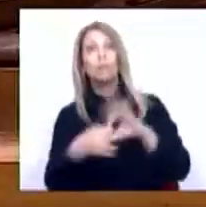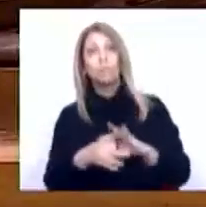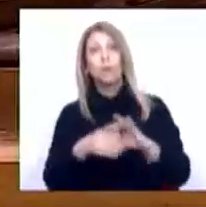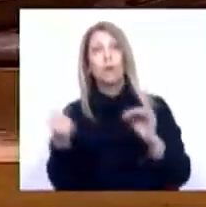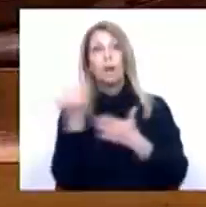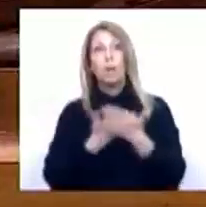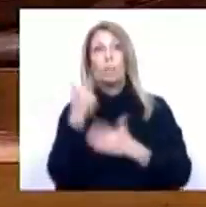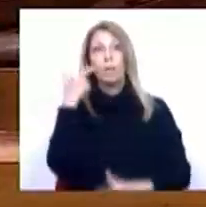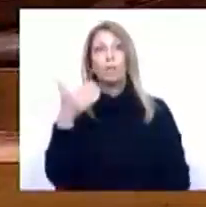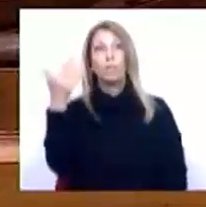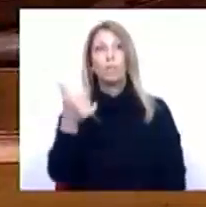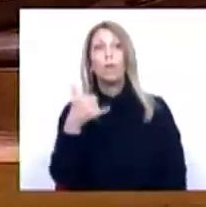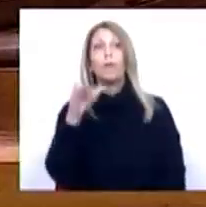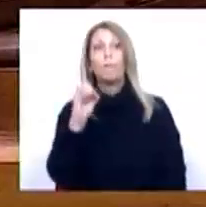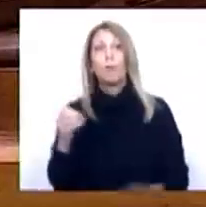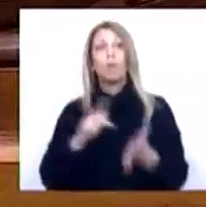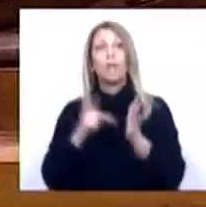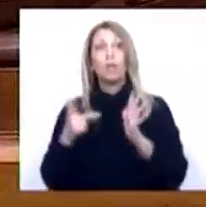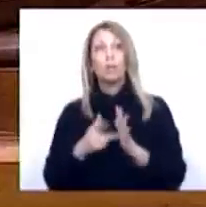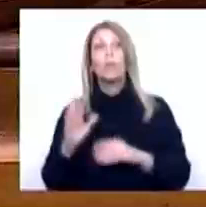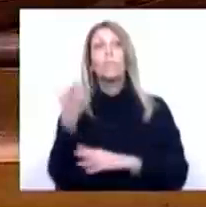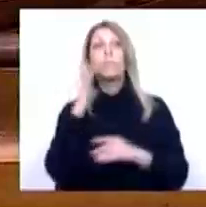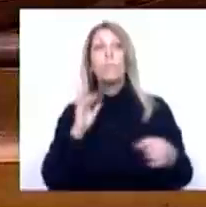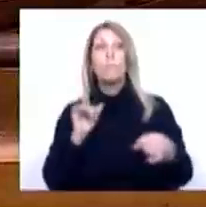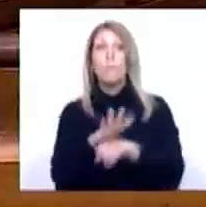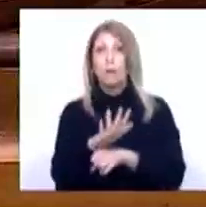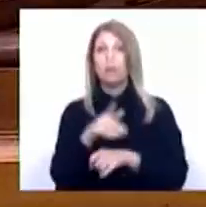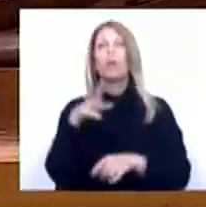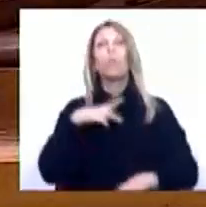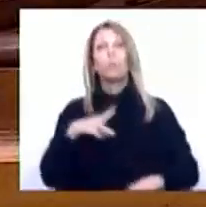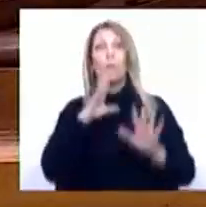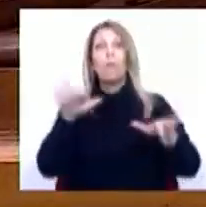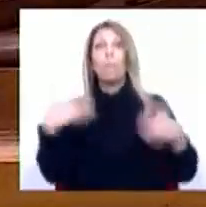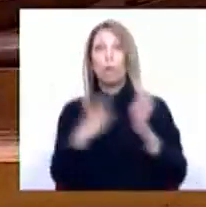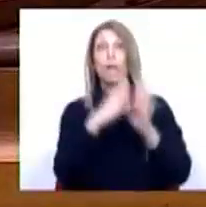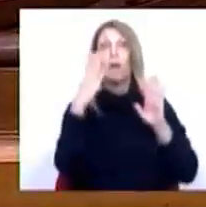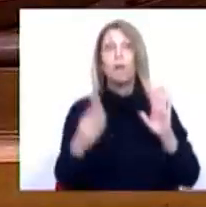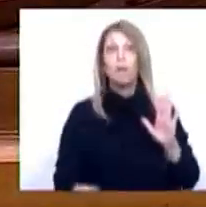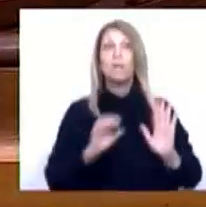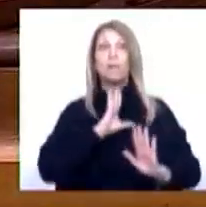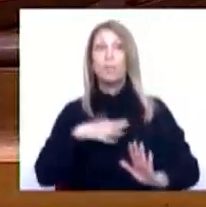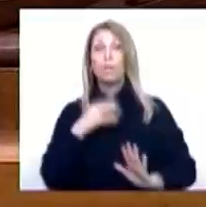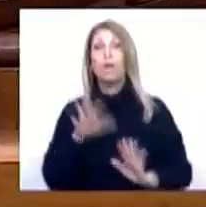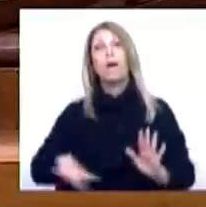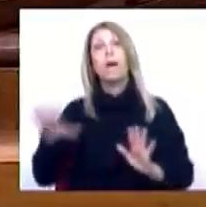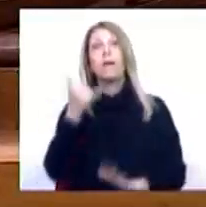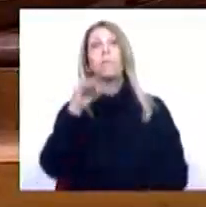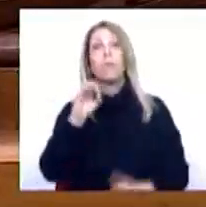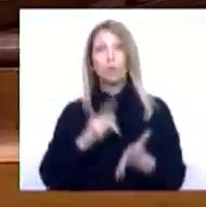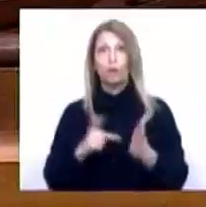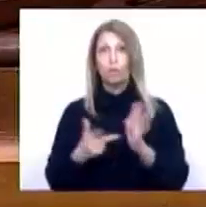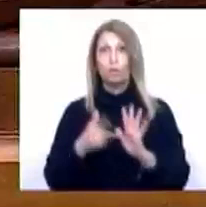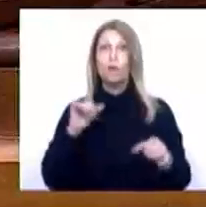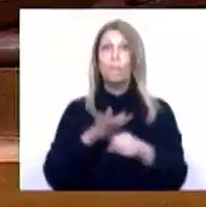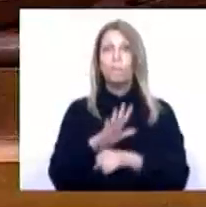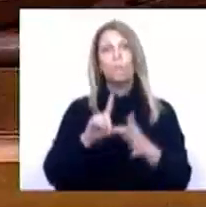as biotecnologias, sobretudo marinhas. Portugal pode ser uma referência mundial na área das biotecnologias marinhas, com projetos na